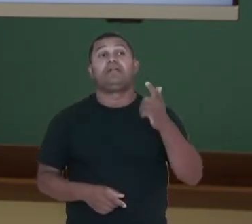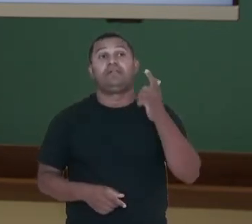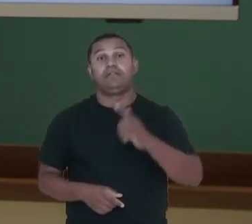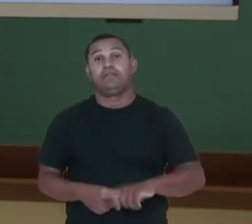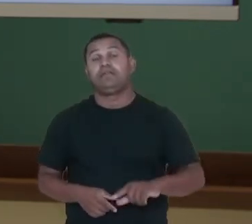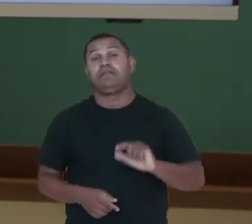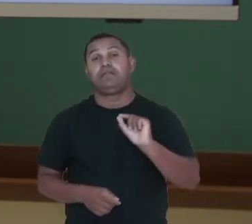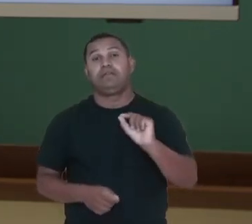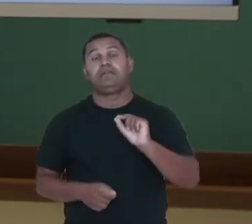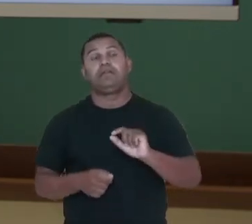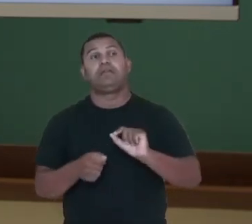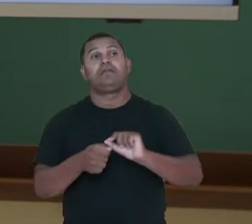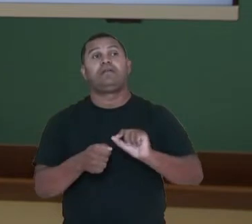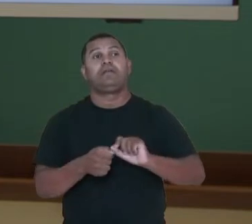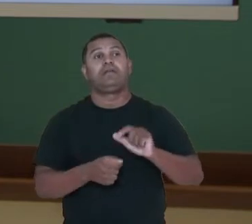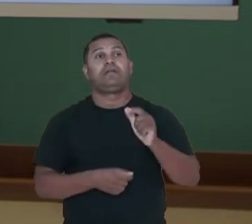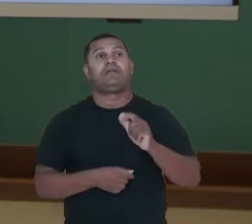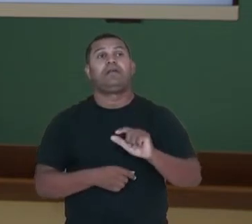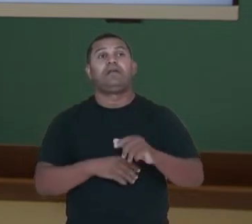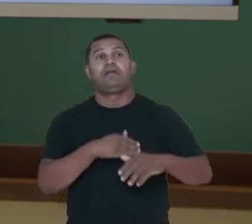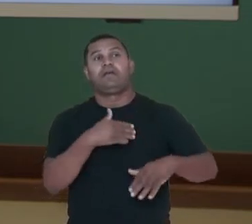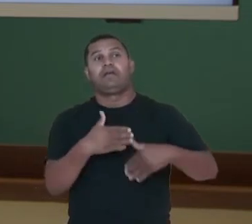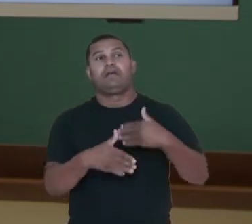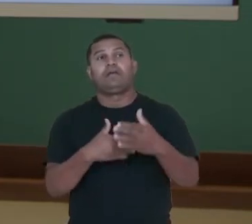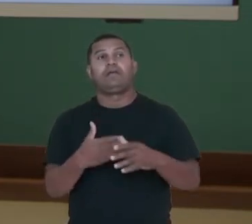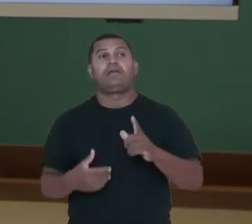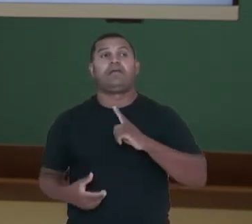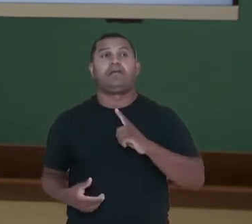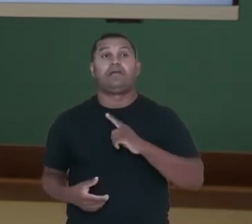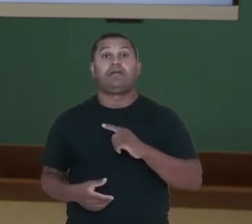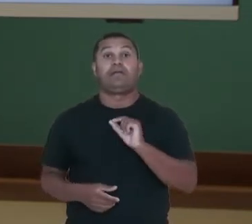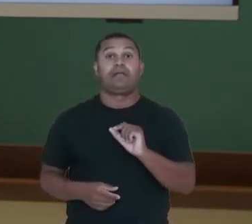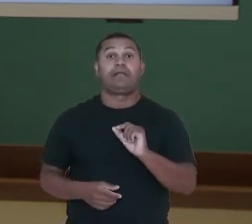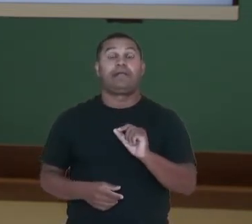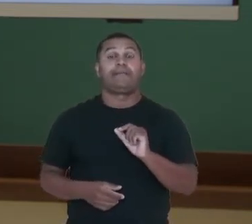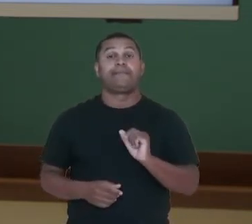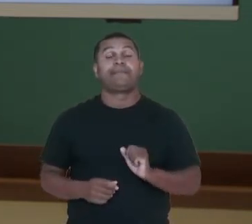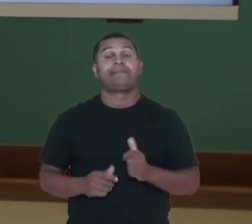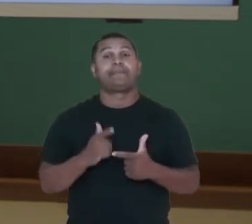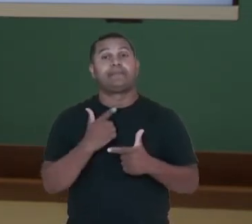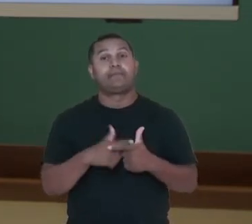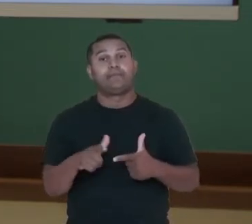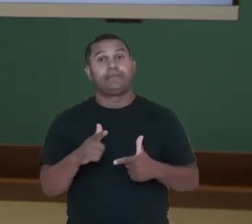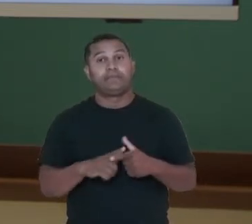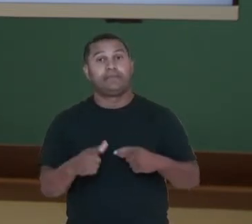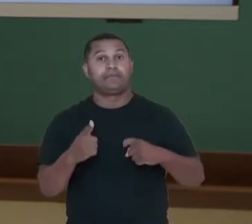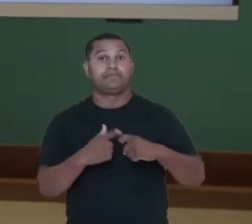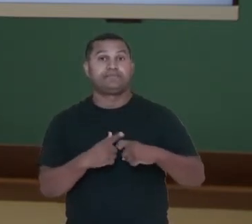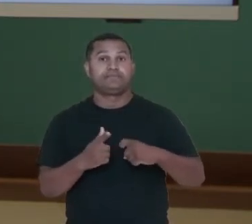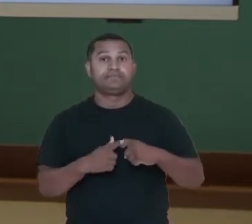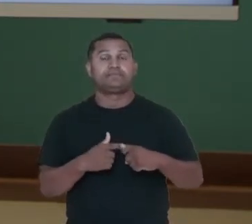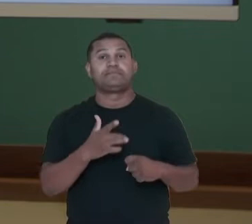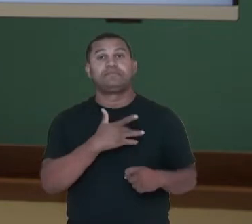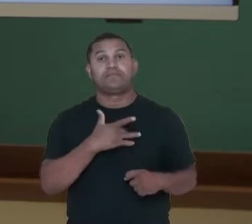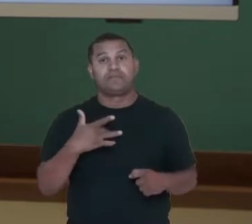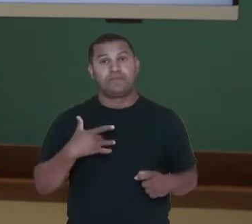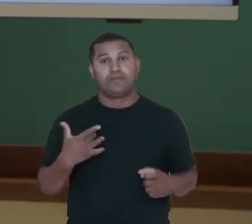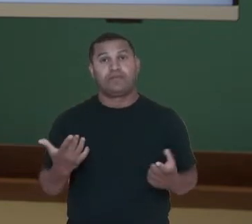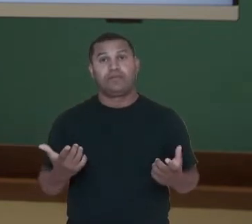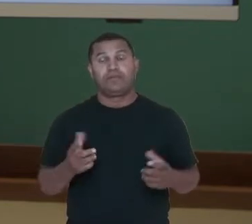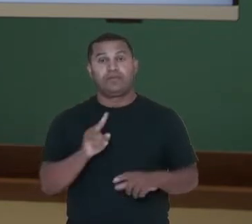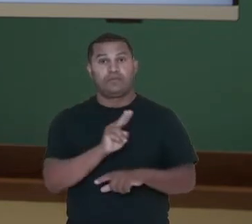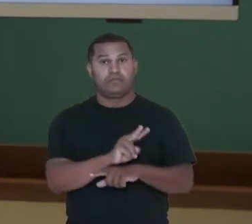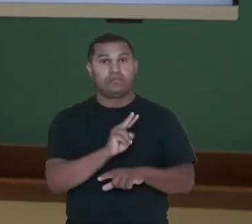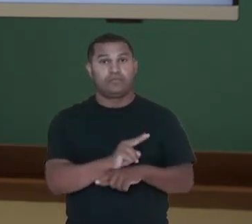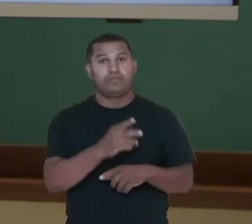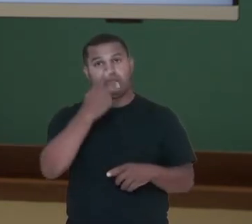o estrangulamento, né, a diminuição com relação à saúde pública, né? Quando você tem um alto índice demográfico,